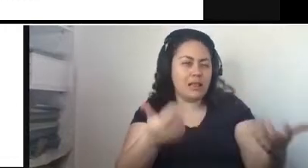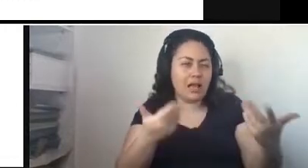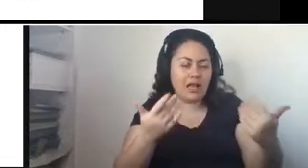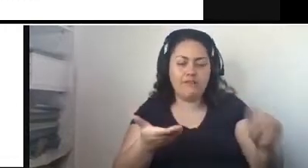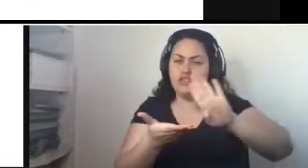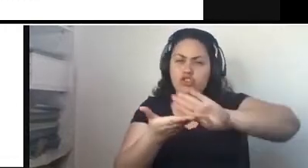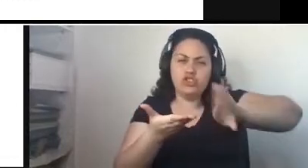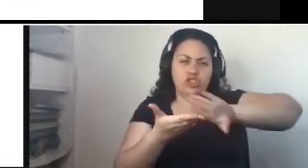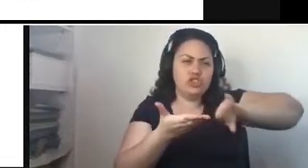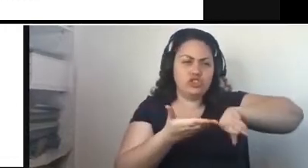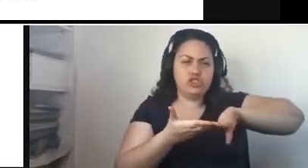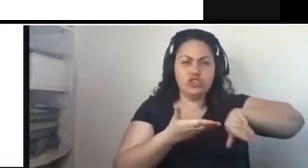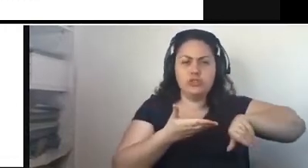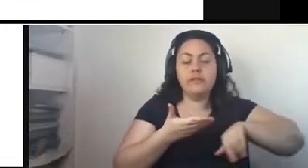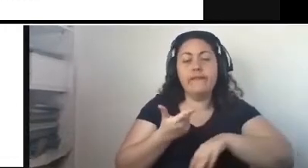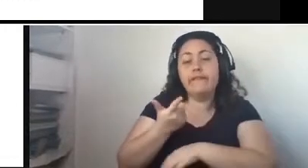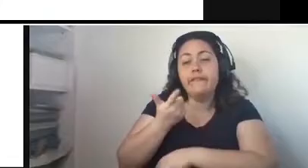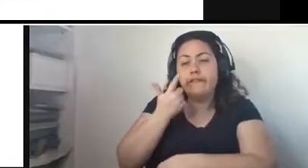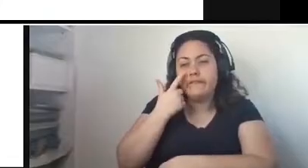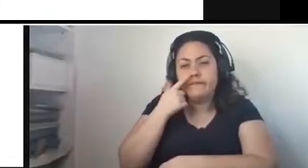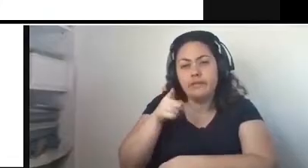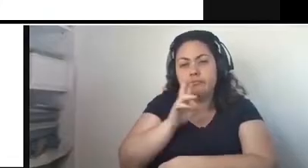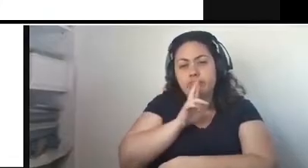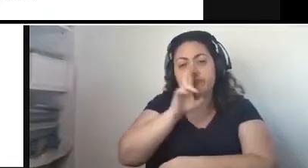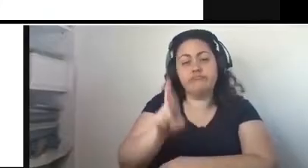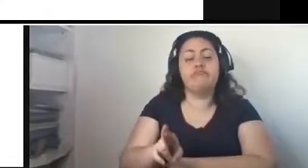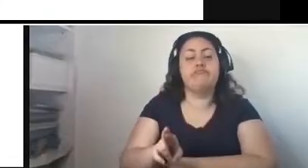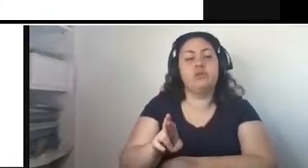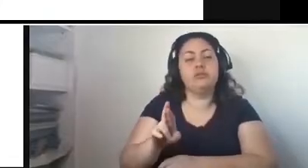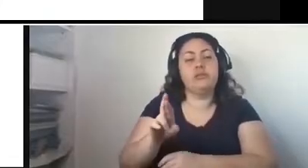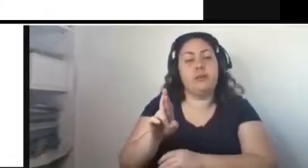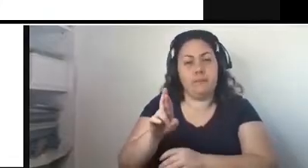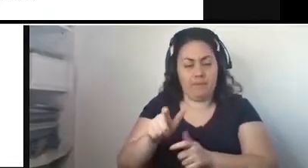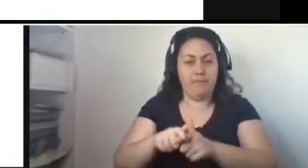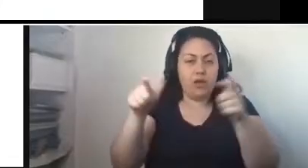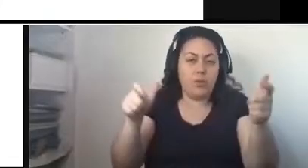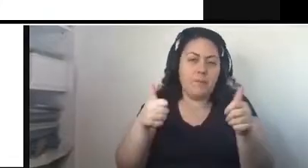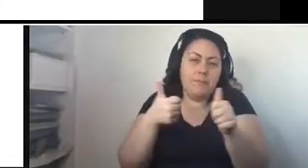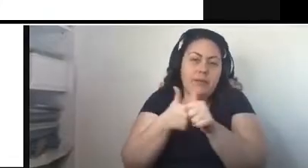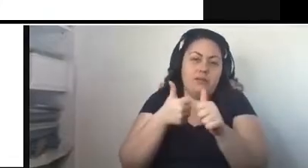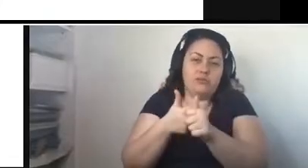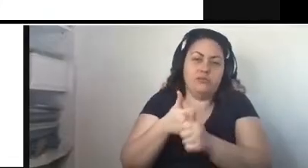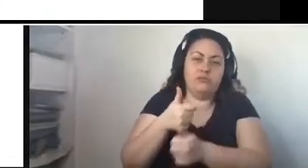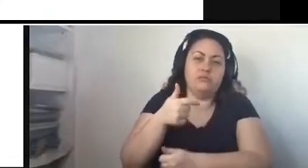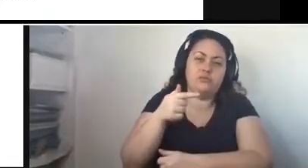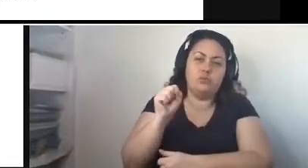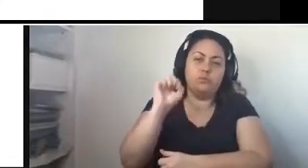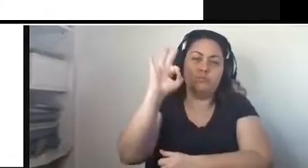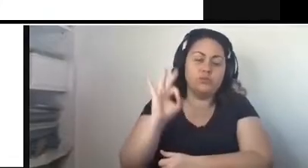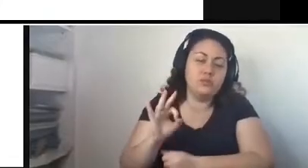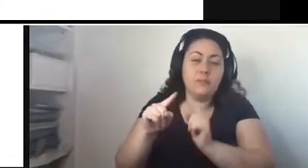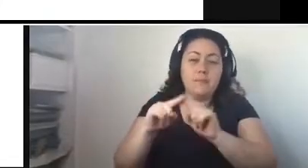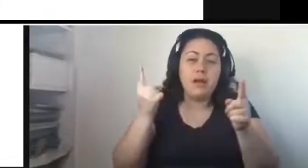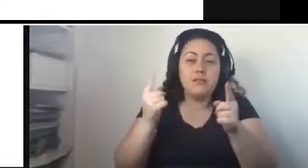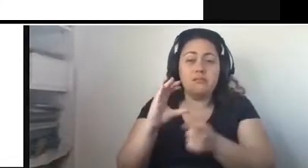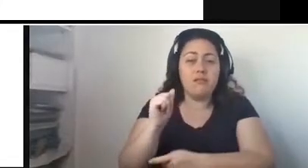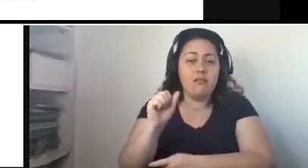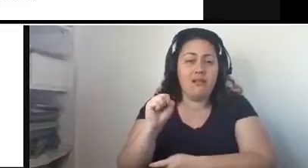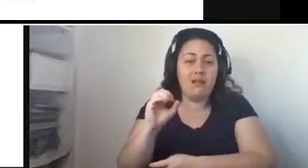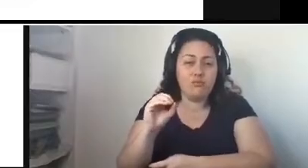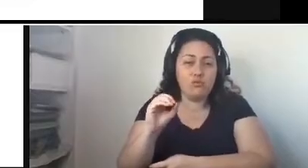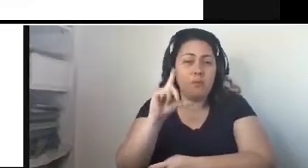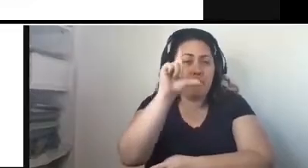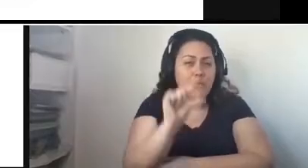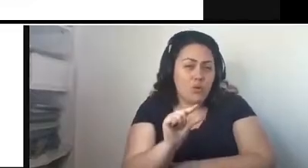maior, acho que foram mais ou menos próximo de 78%, mas aí a quantidade de casos foi tão pequena que